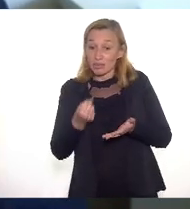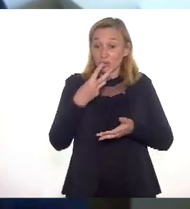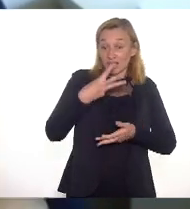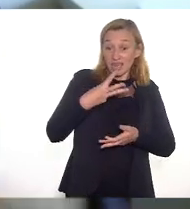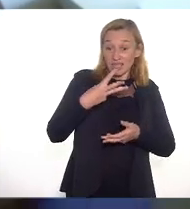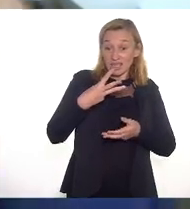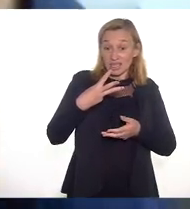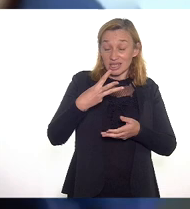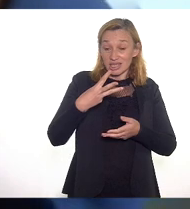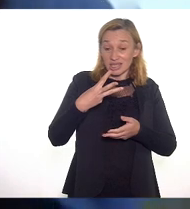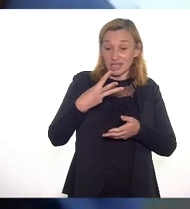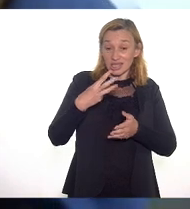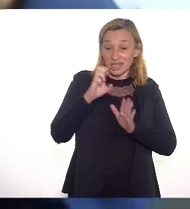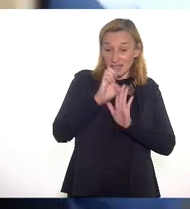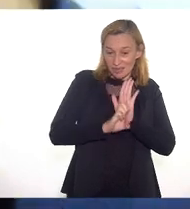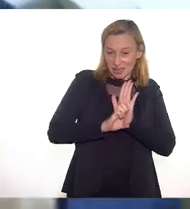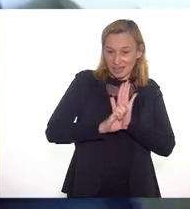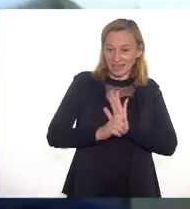emendas.